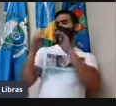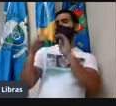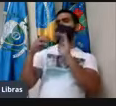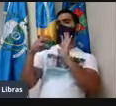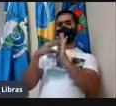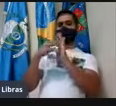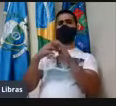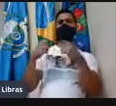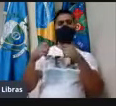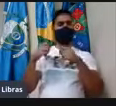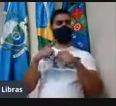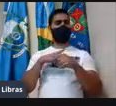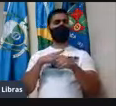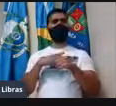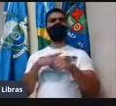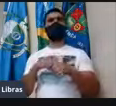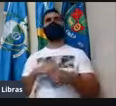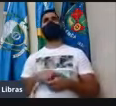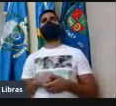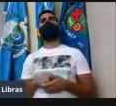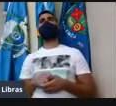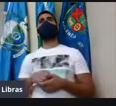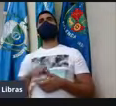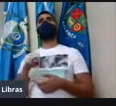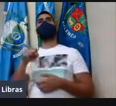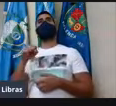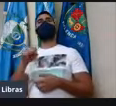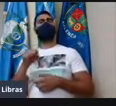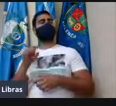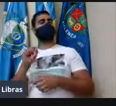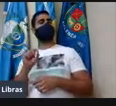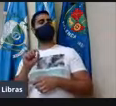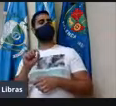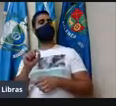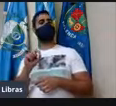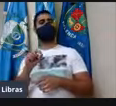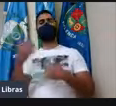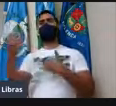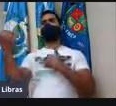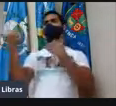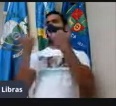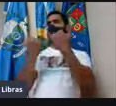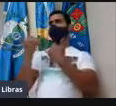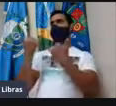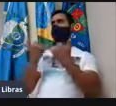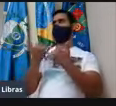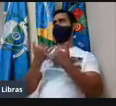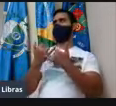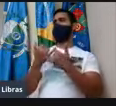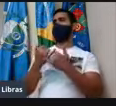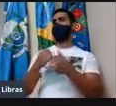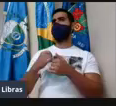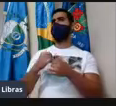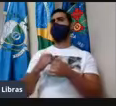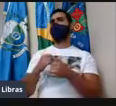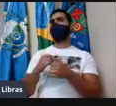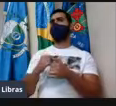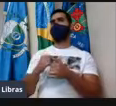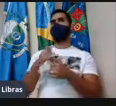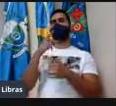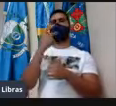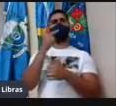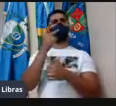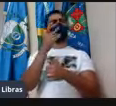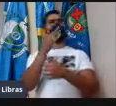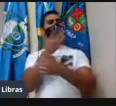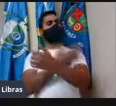né? E trouxesse, sim, as informações que são pertinentes à sua pasta,